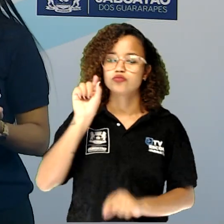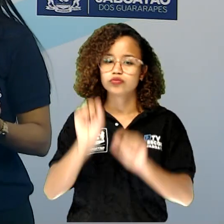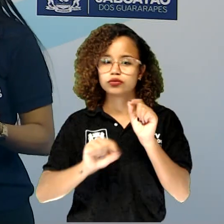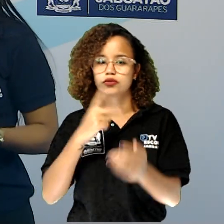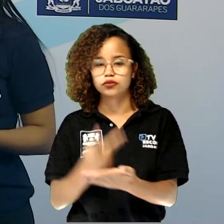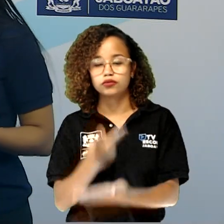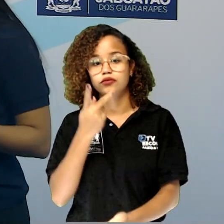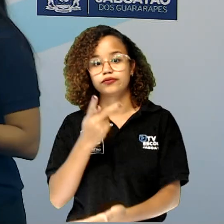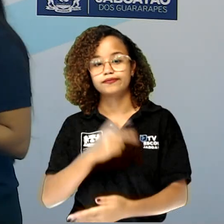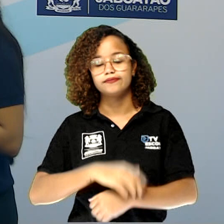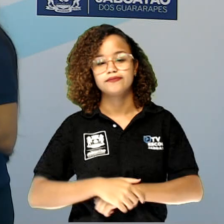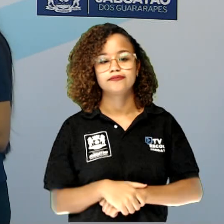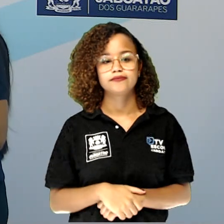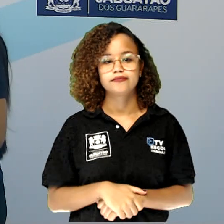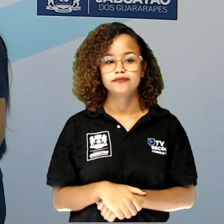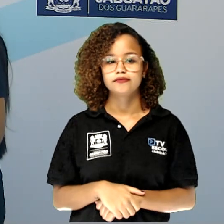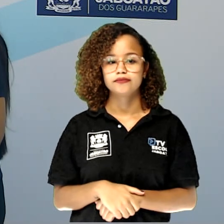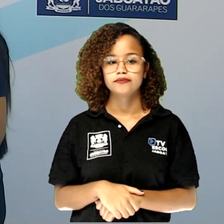naquele cenário.